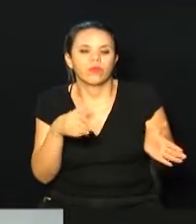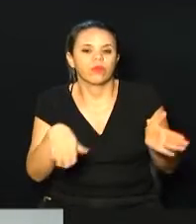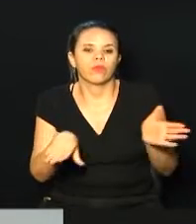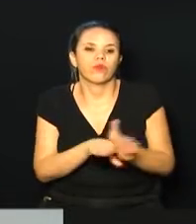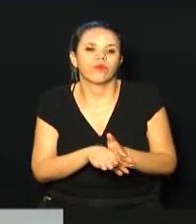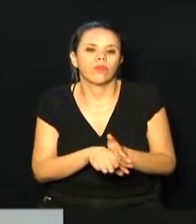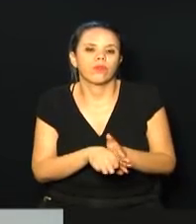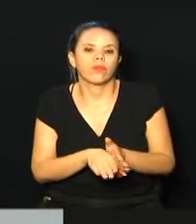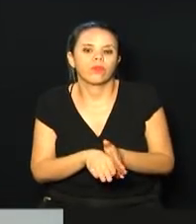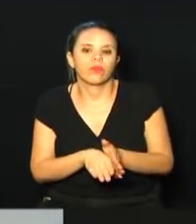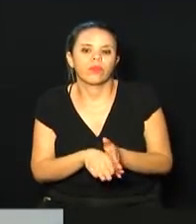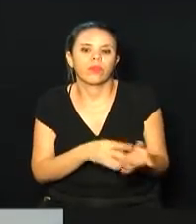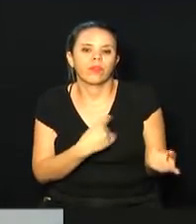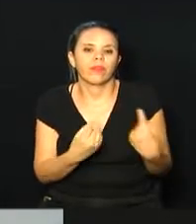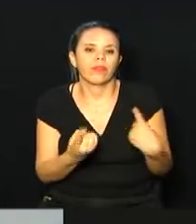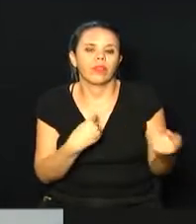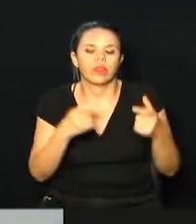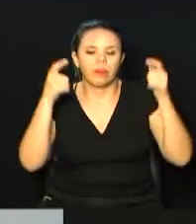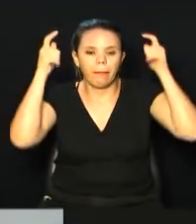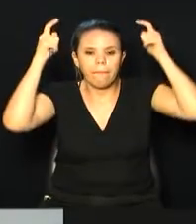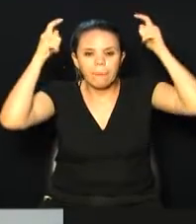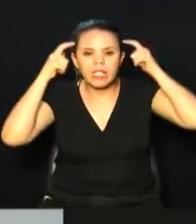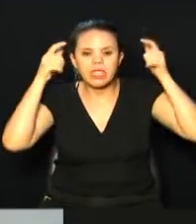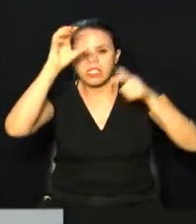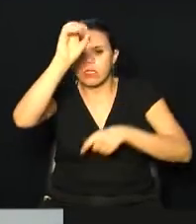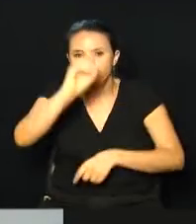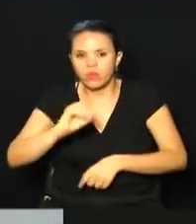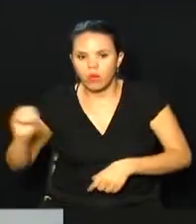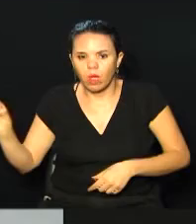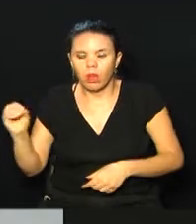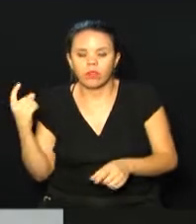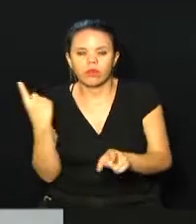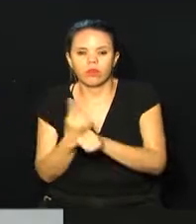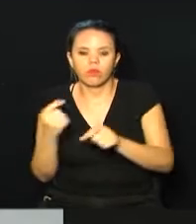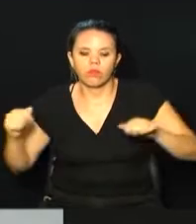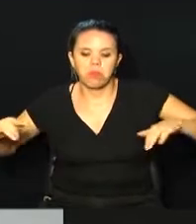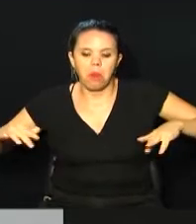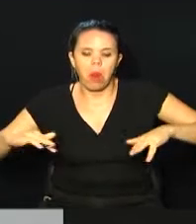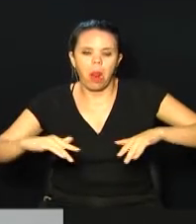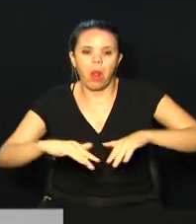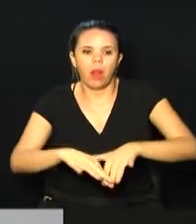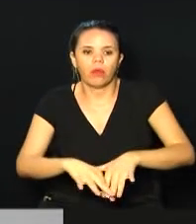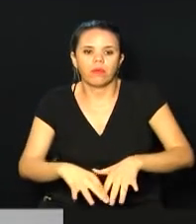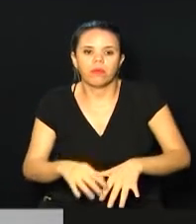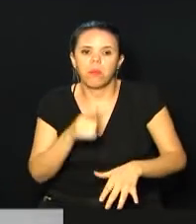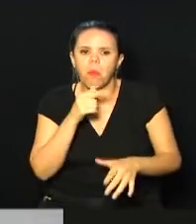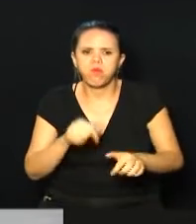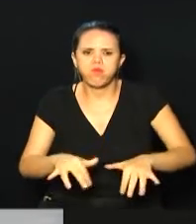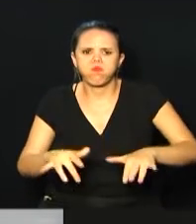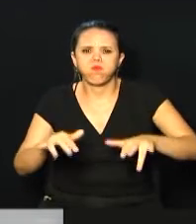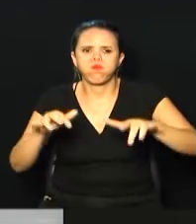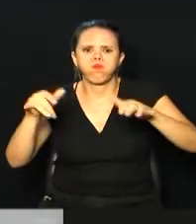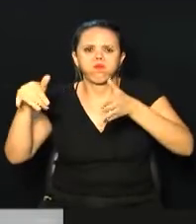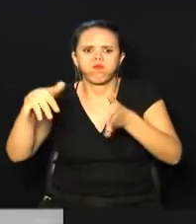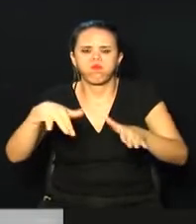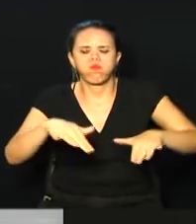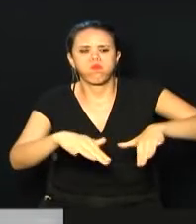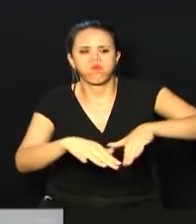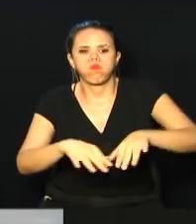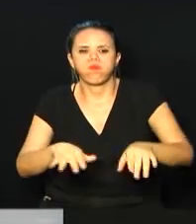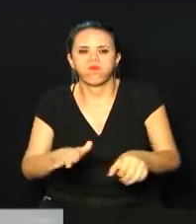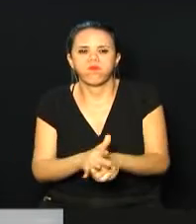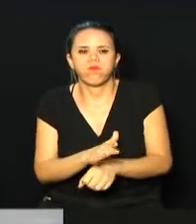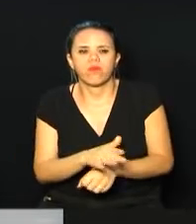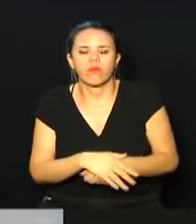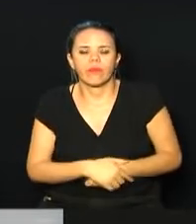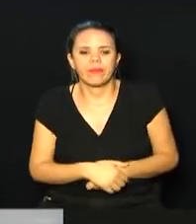na Princesa do Oeste, ele encontra com a Princesa do Oeste, ele já vem num volume muito grande. E ele,